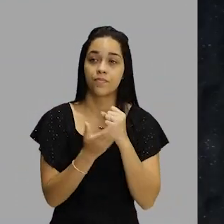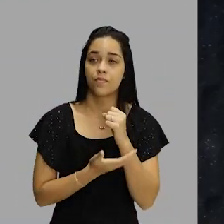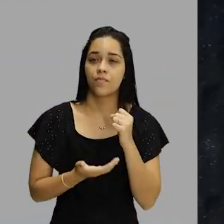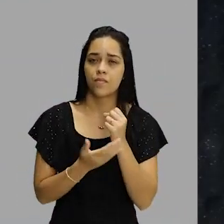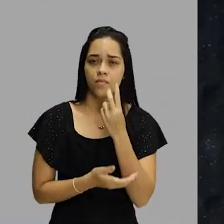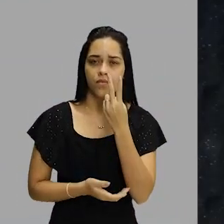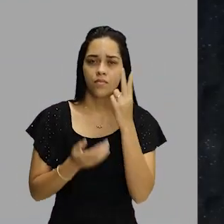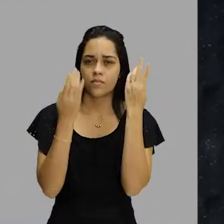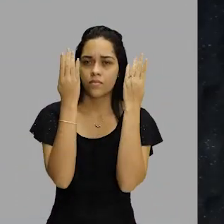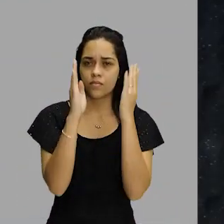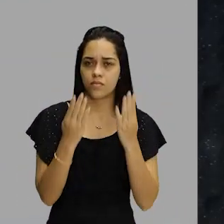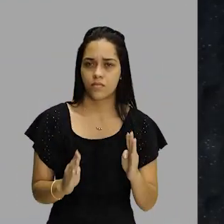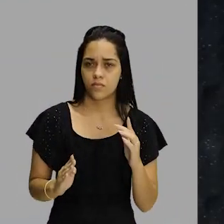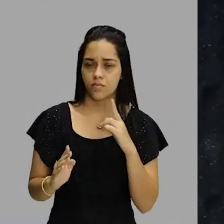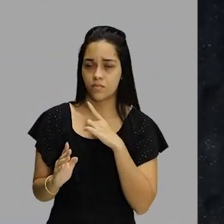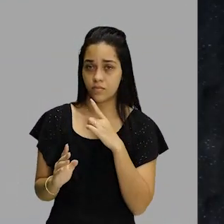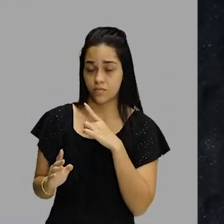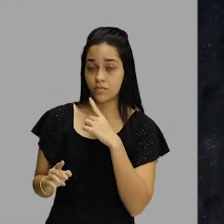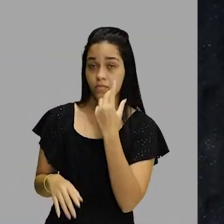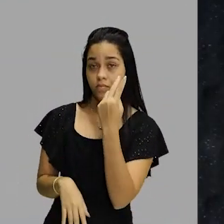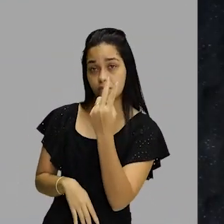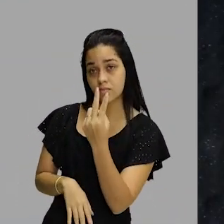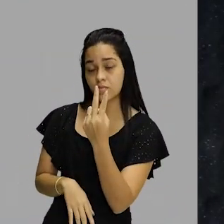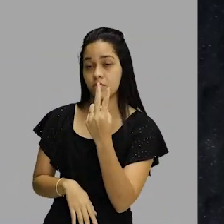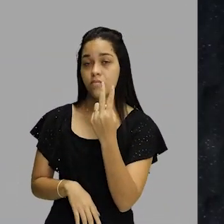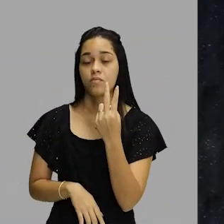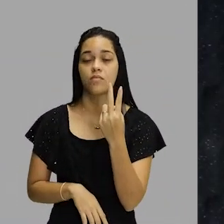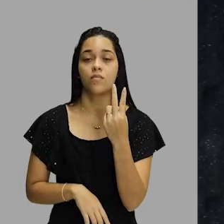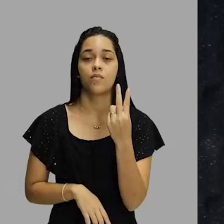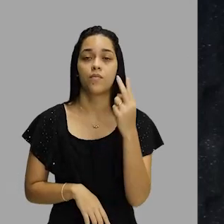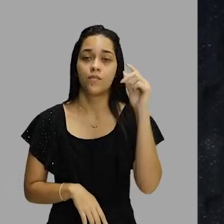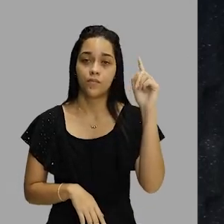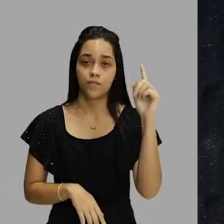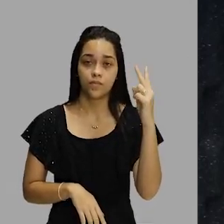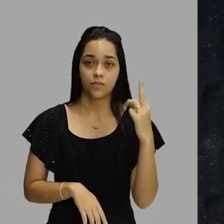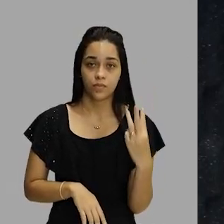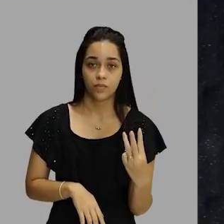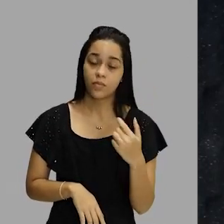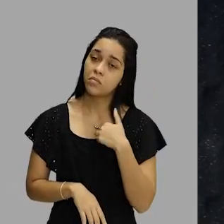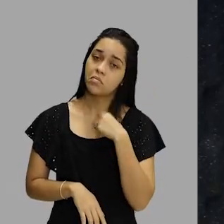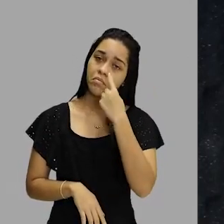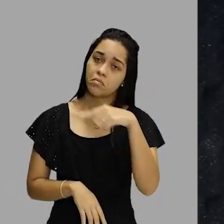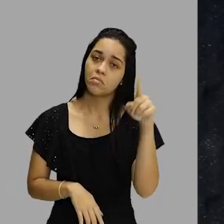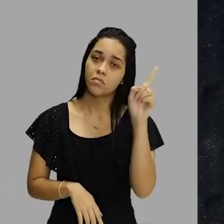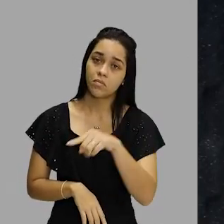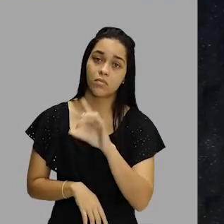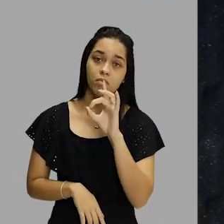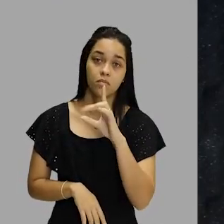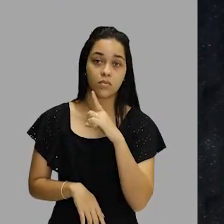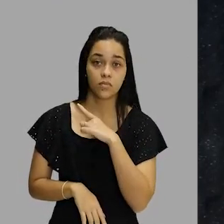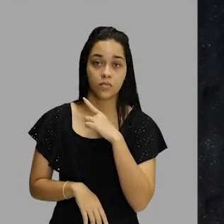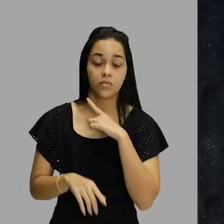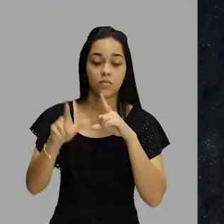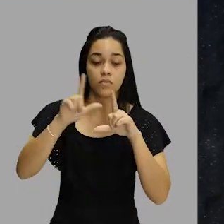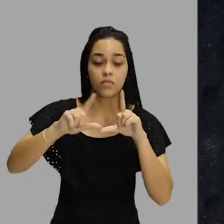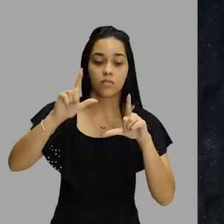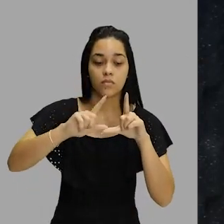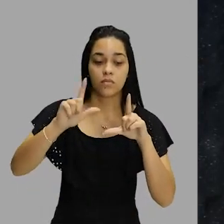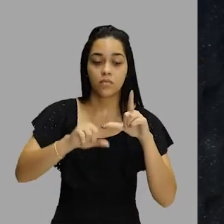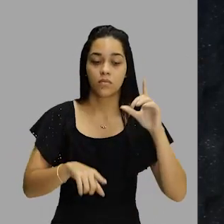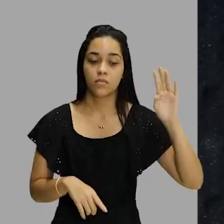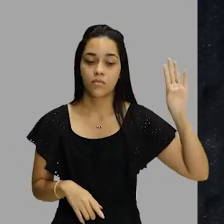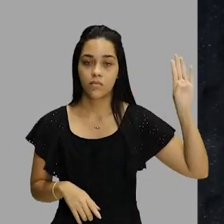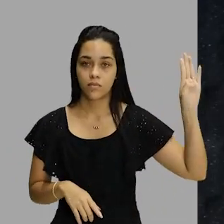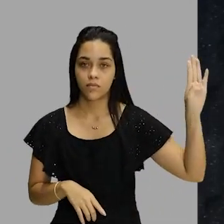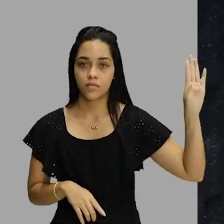duas análises que foram feitas dessas duas afirmações, eu já elimino o restante e só vai sobrar uma afirmativa,